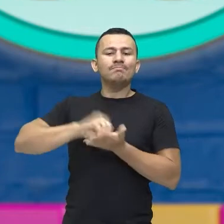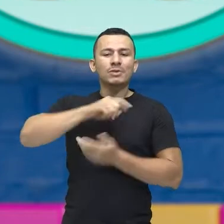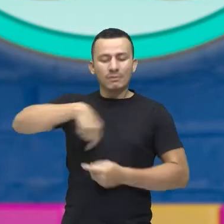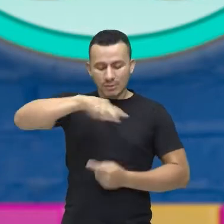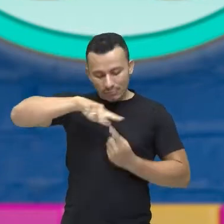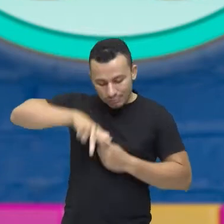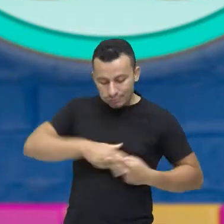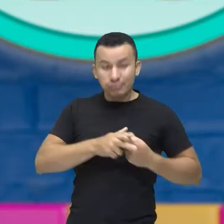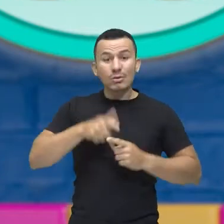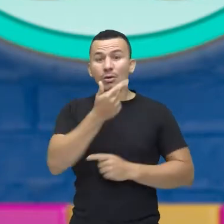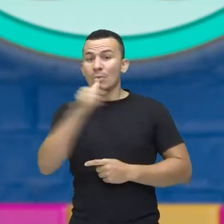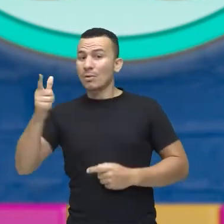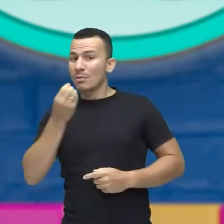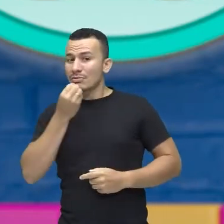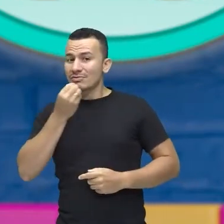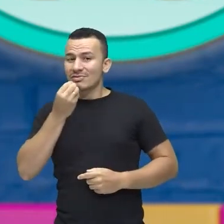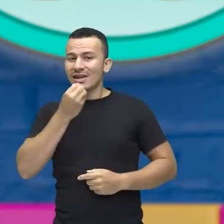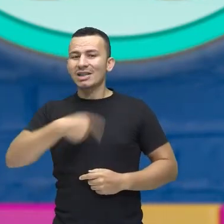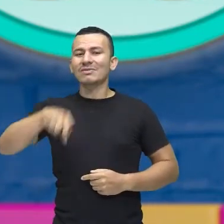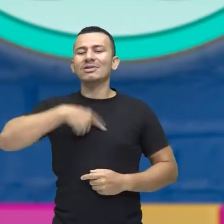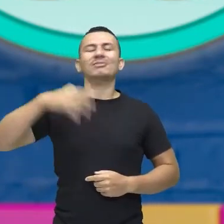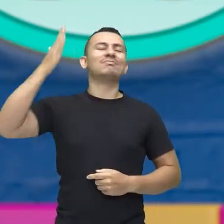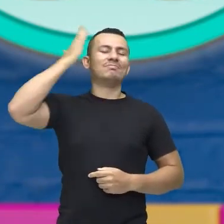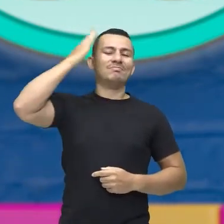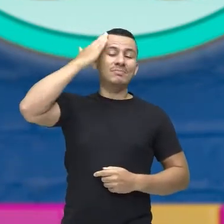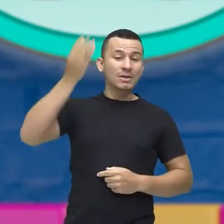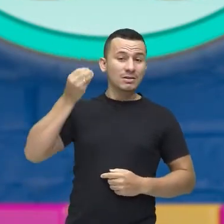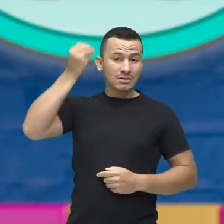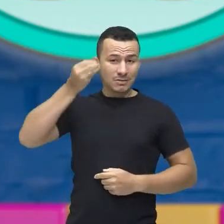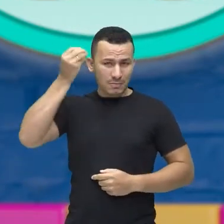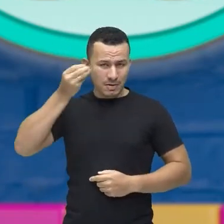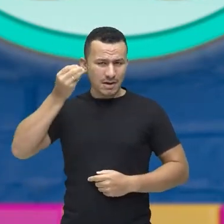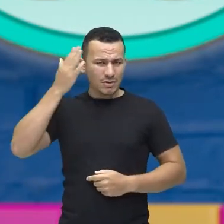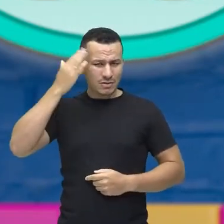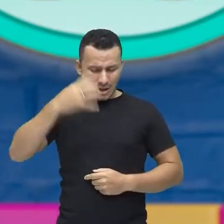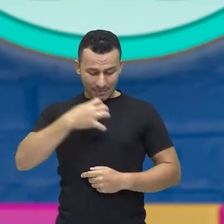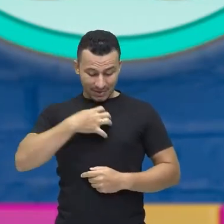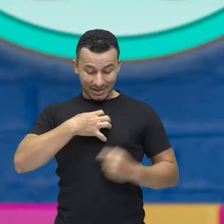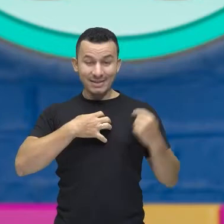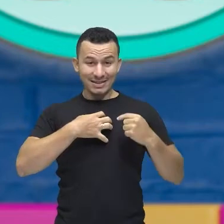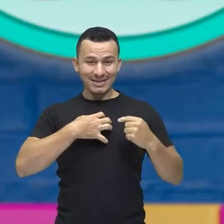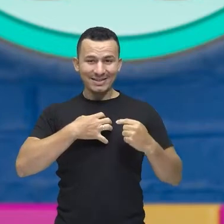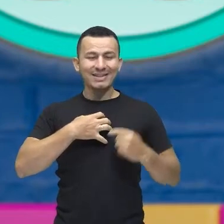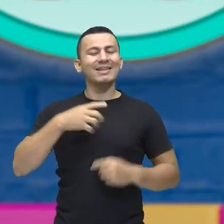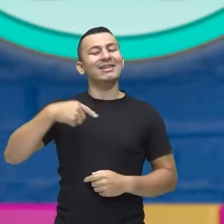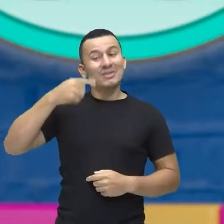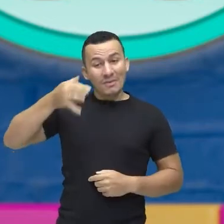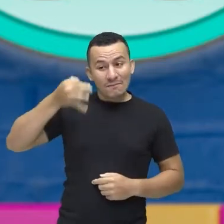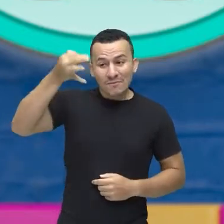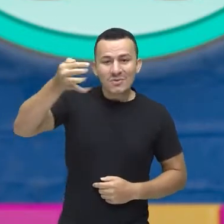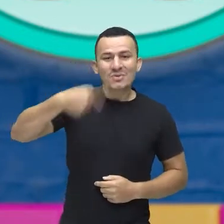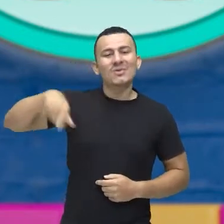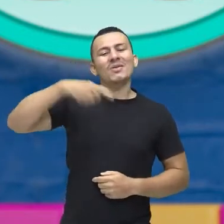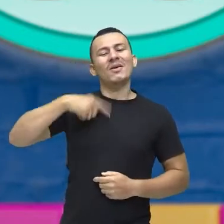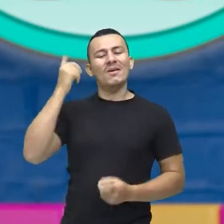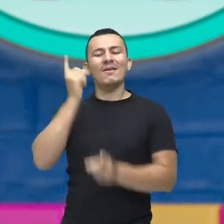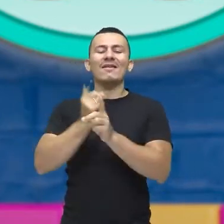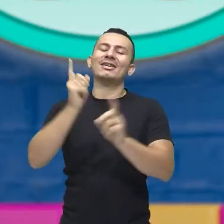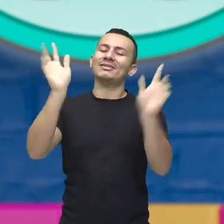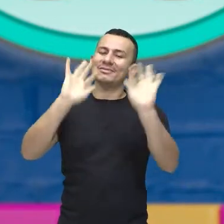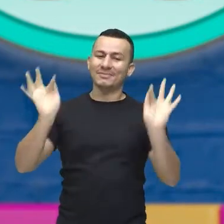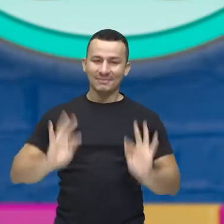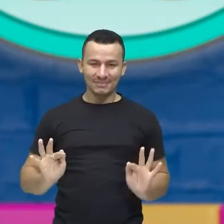num próximo momento eu esteja, né, já que a gente está trabalhando os sentimentos como estado, eu esteja mais feliz,